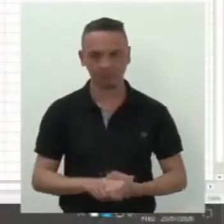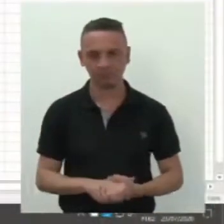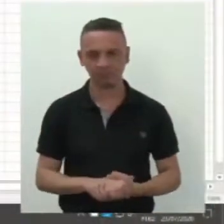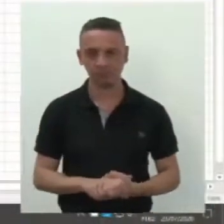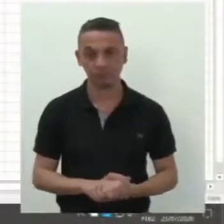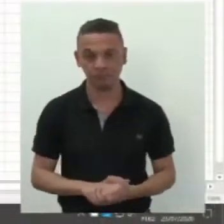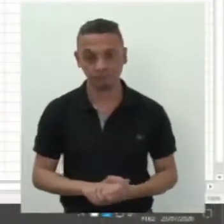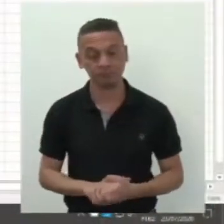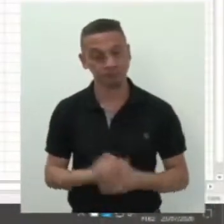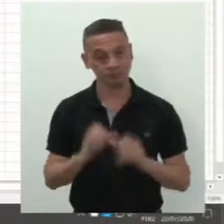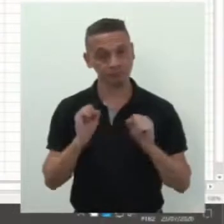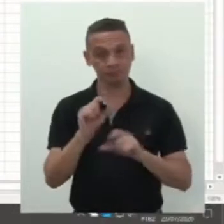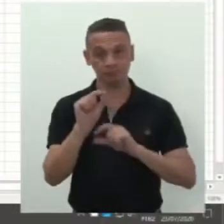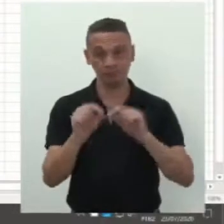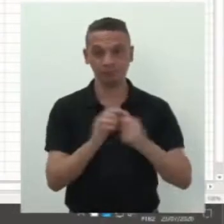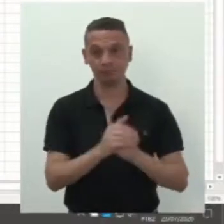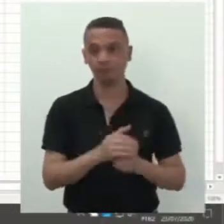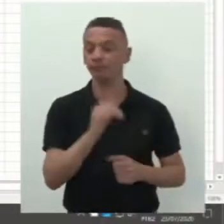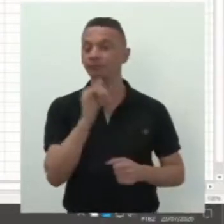gente tem a opção aqui, ó,